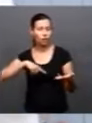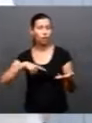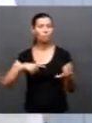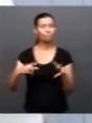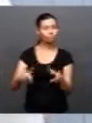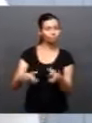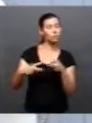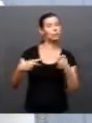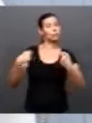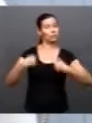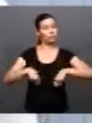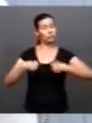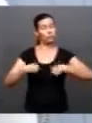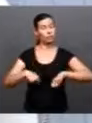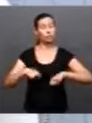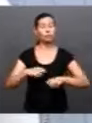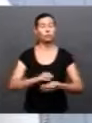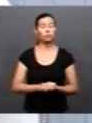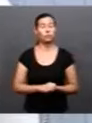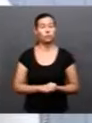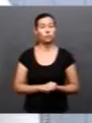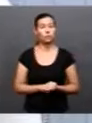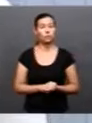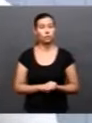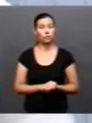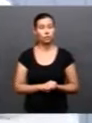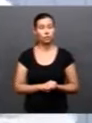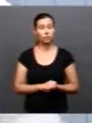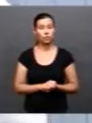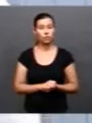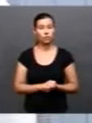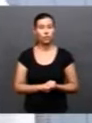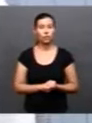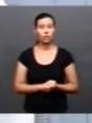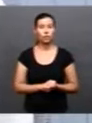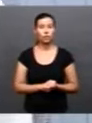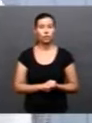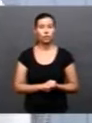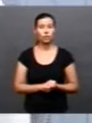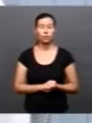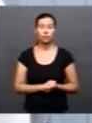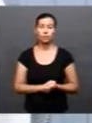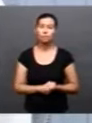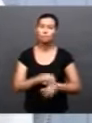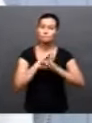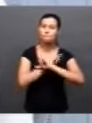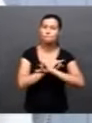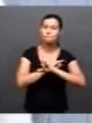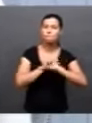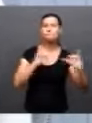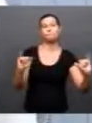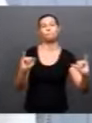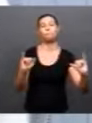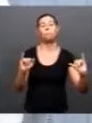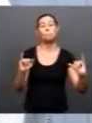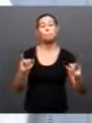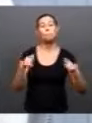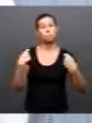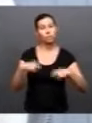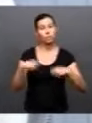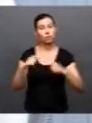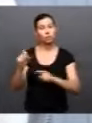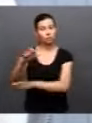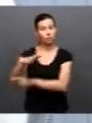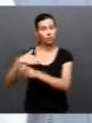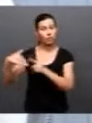já há algum tempo, de dar um maior ênfase a essas questões de pesquisa para que a sociedade